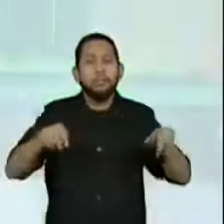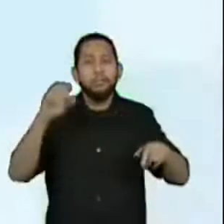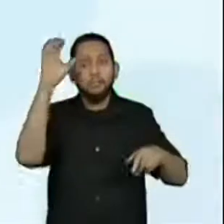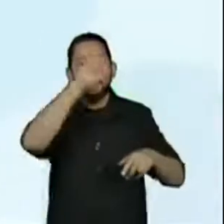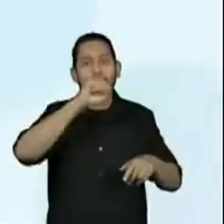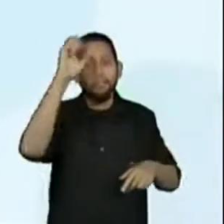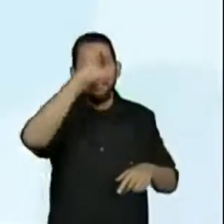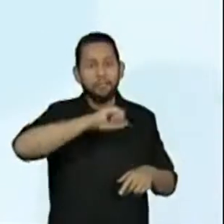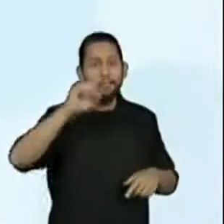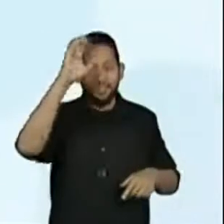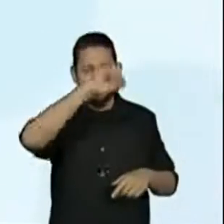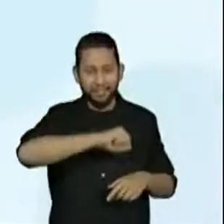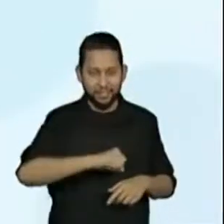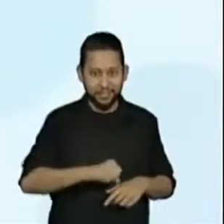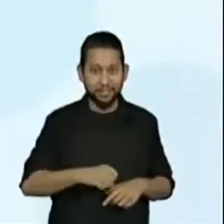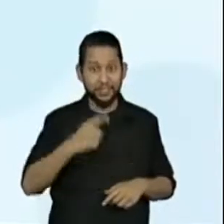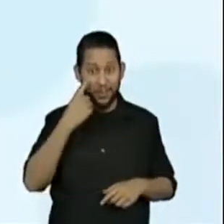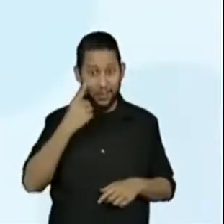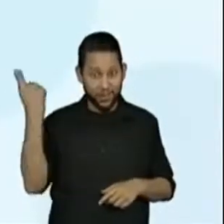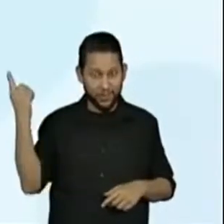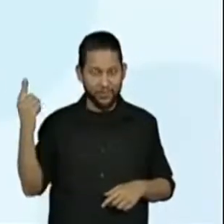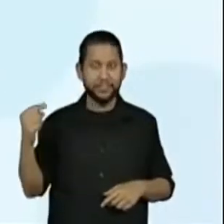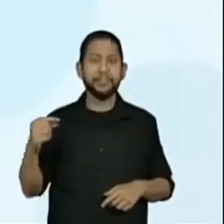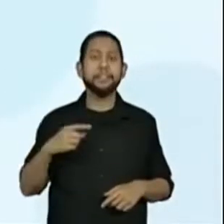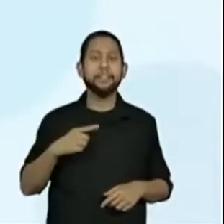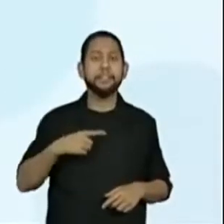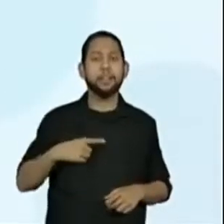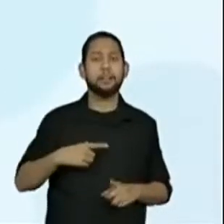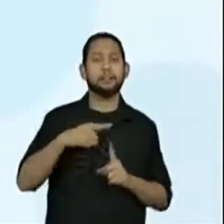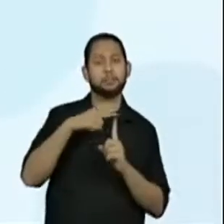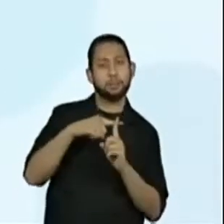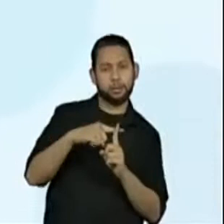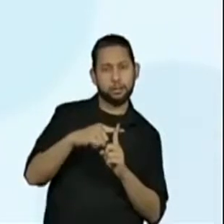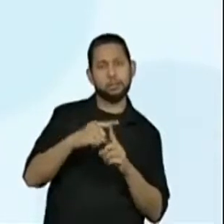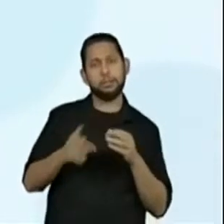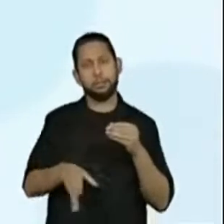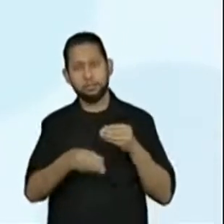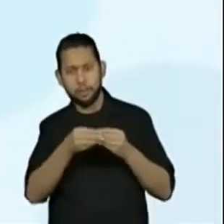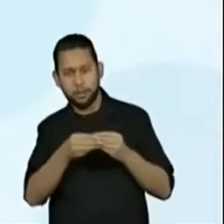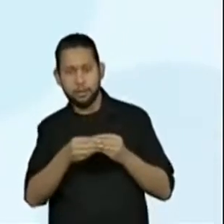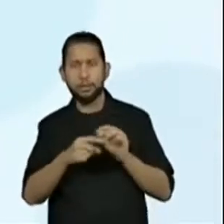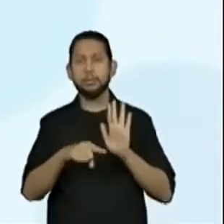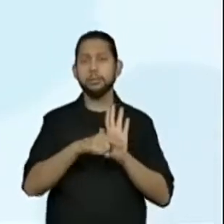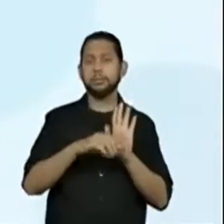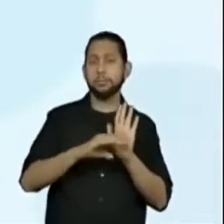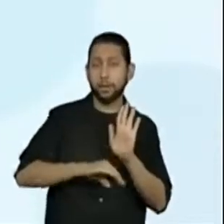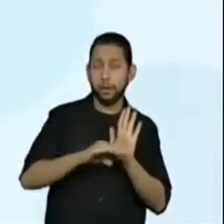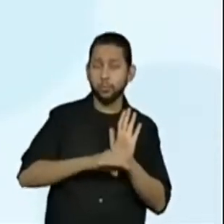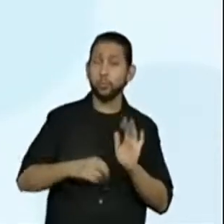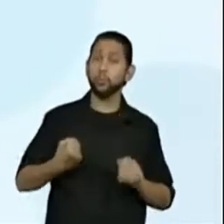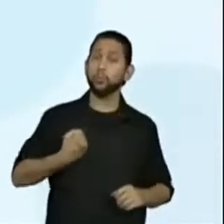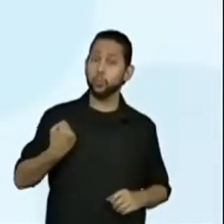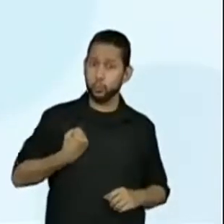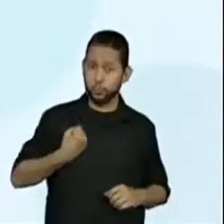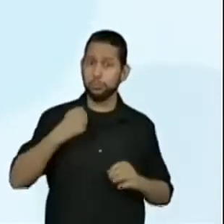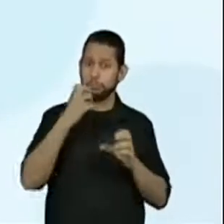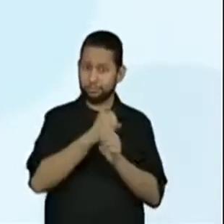hoje, tá? Resolvemos situações, problemas de adição ou subtração com números naturais.